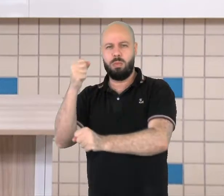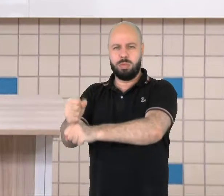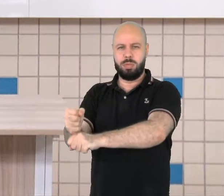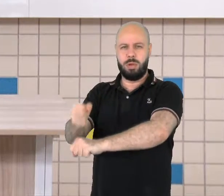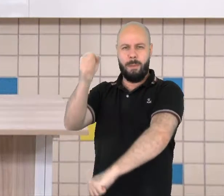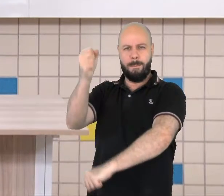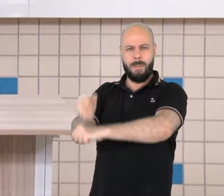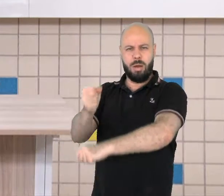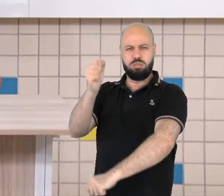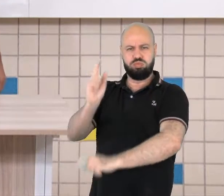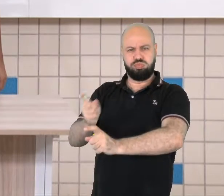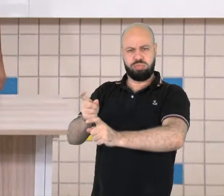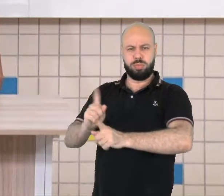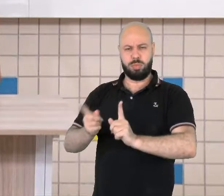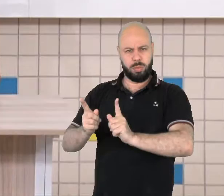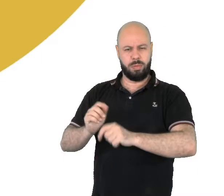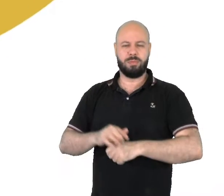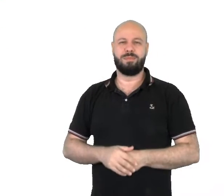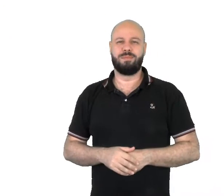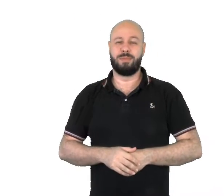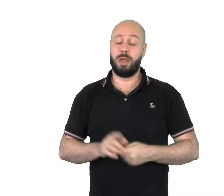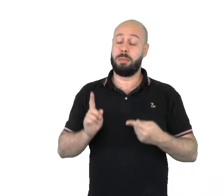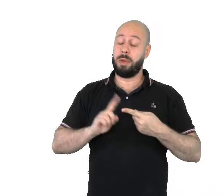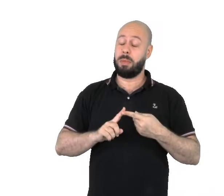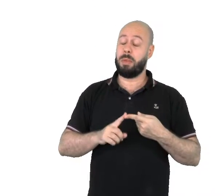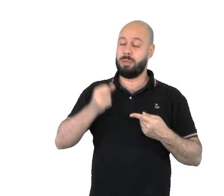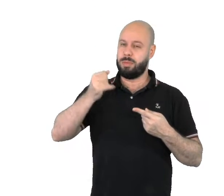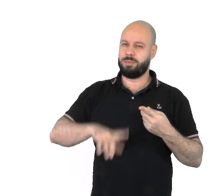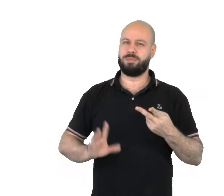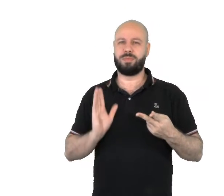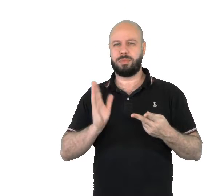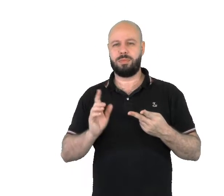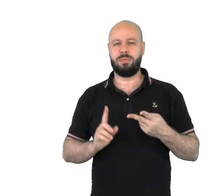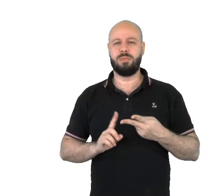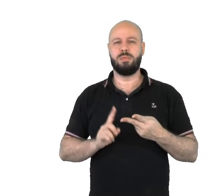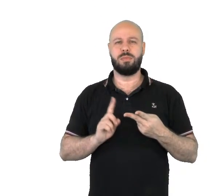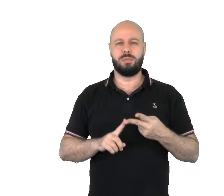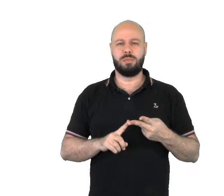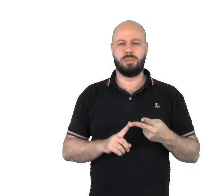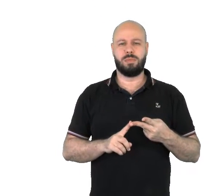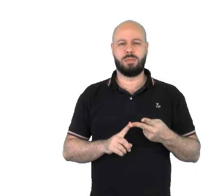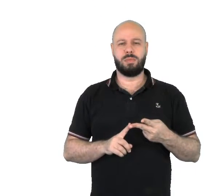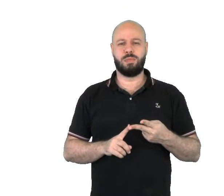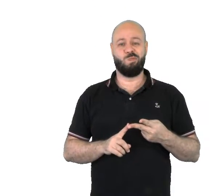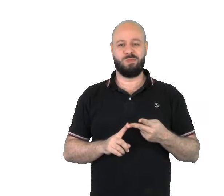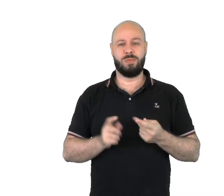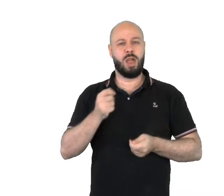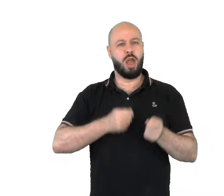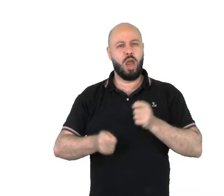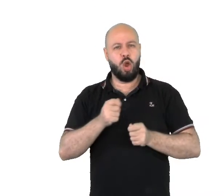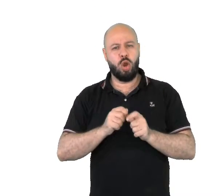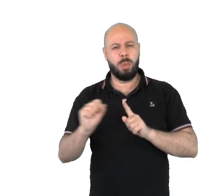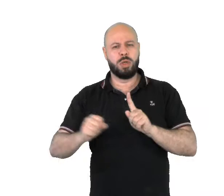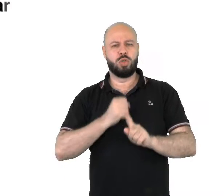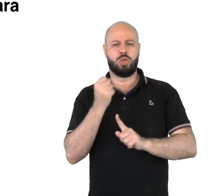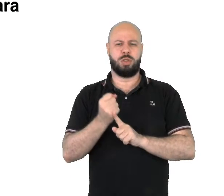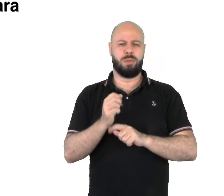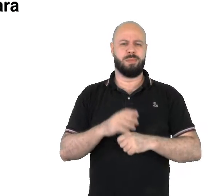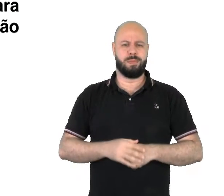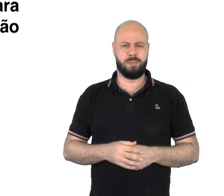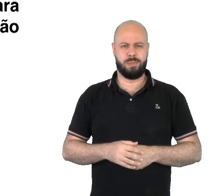ok? Esse é o primeiro motivo. Então, continuando, pessoal, o segundo motivo é econômico e